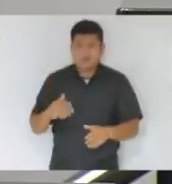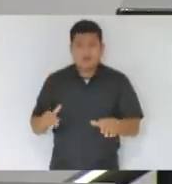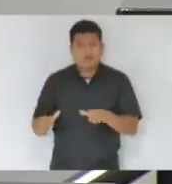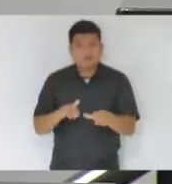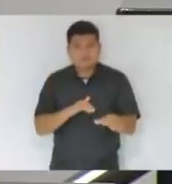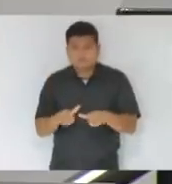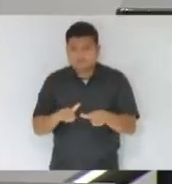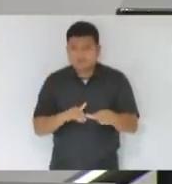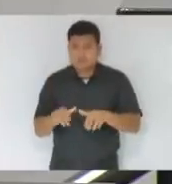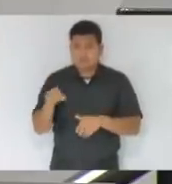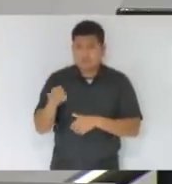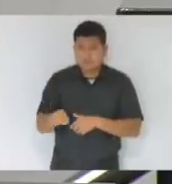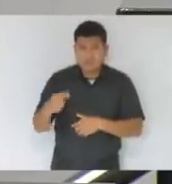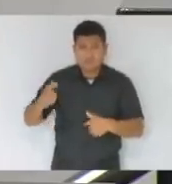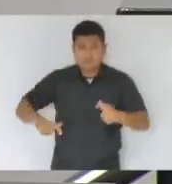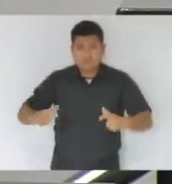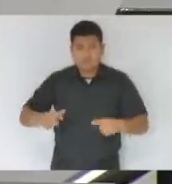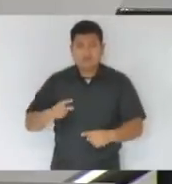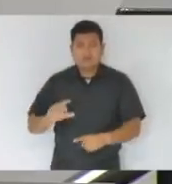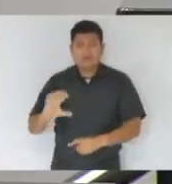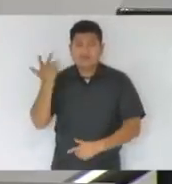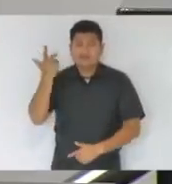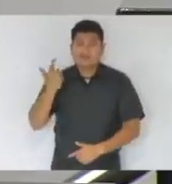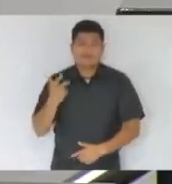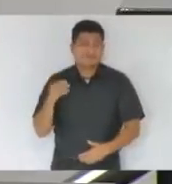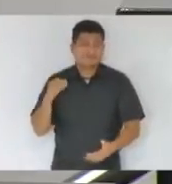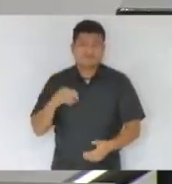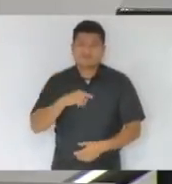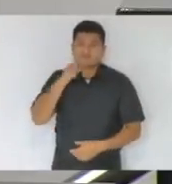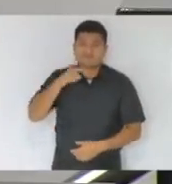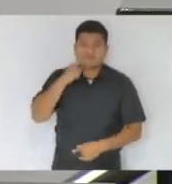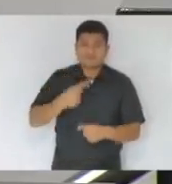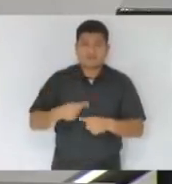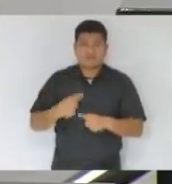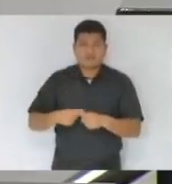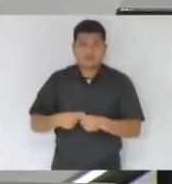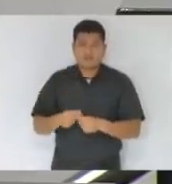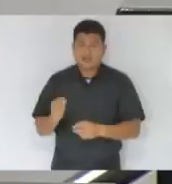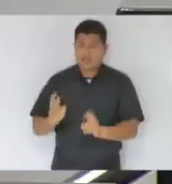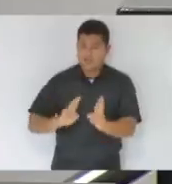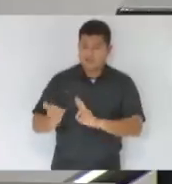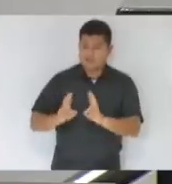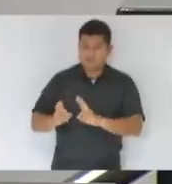vezes não acontece, porque a estrada está em péssimas condições, como essa